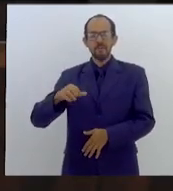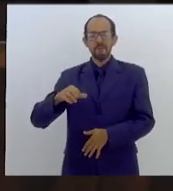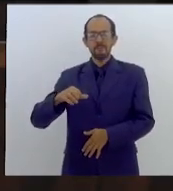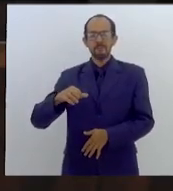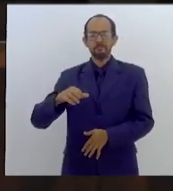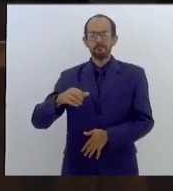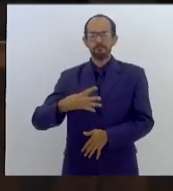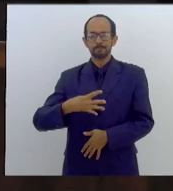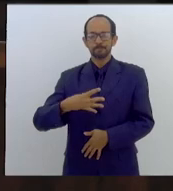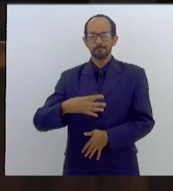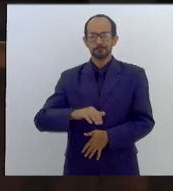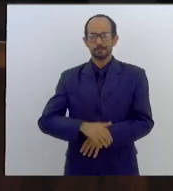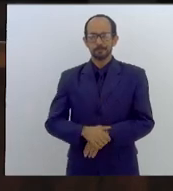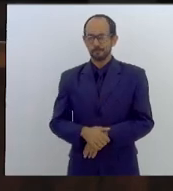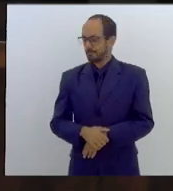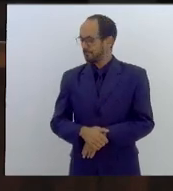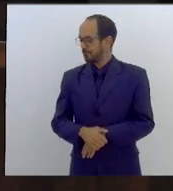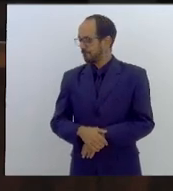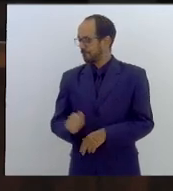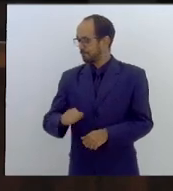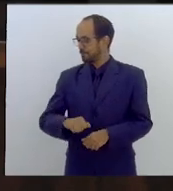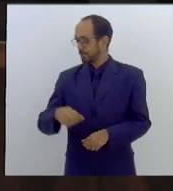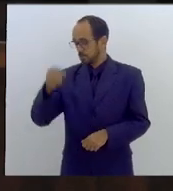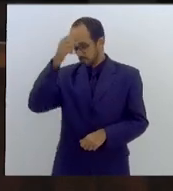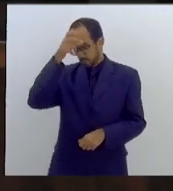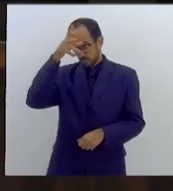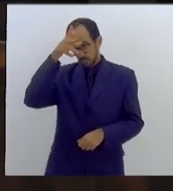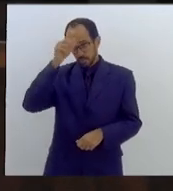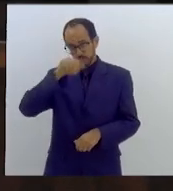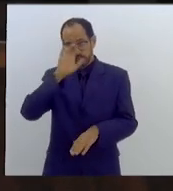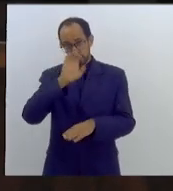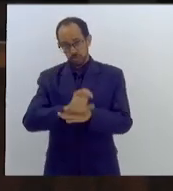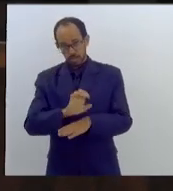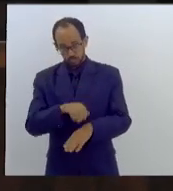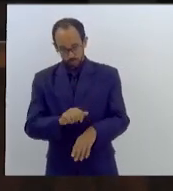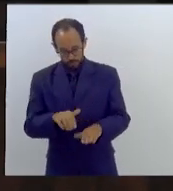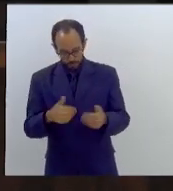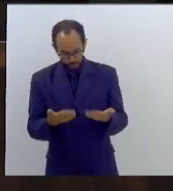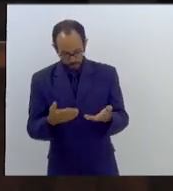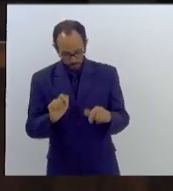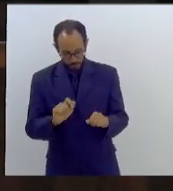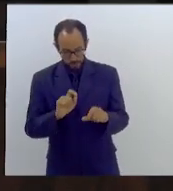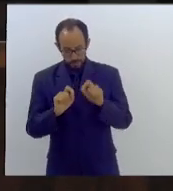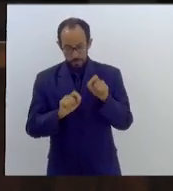para os municípios do Estado, então, logicamente, tem